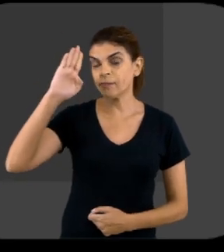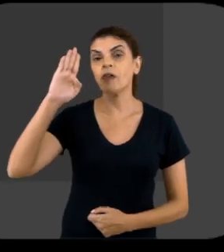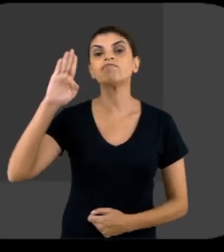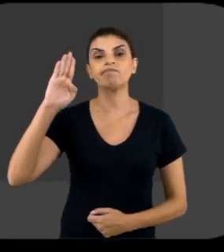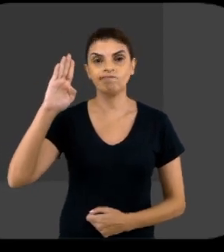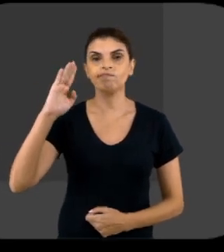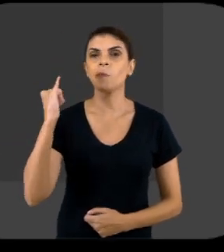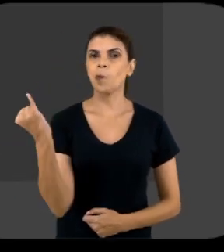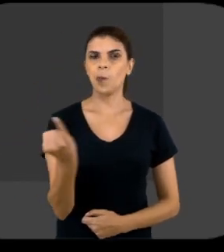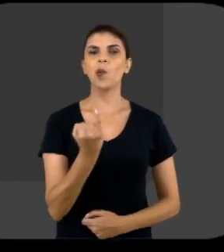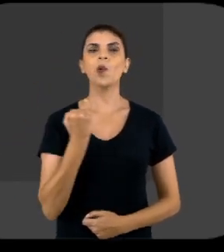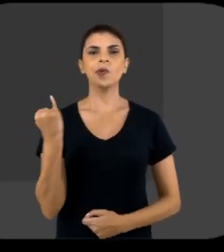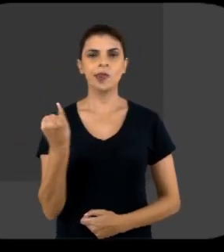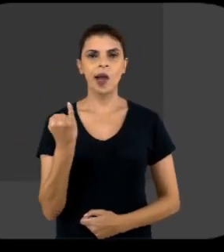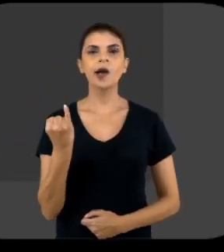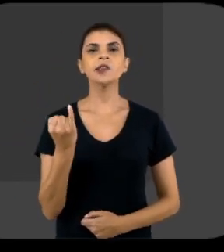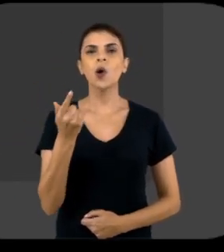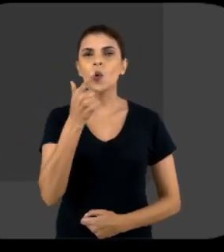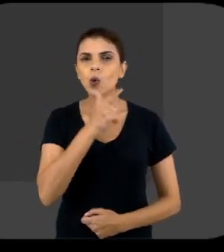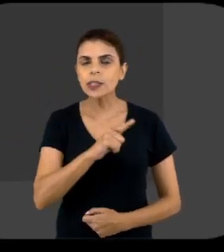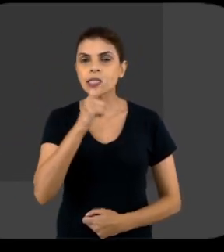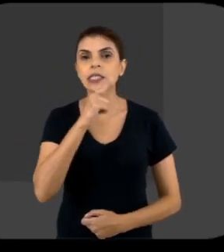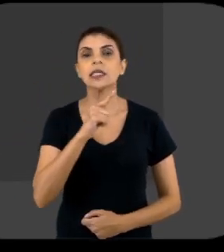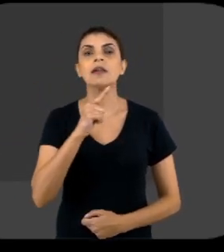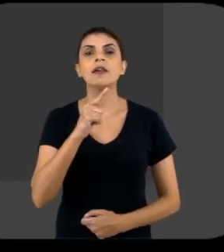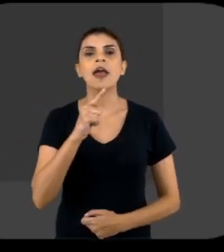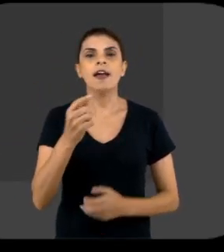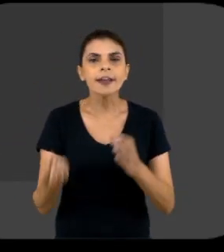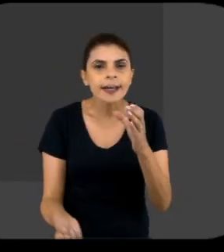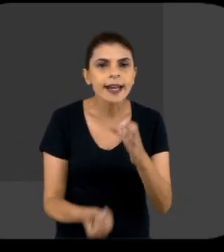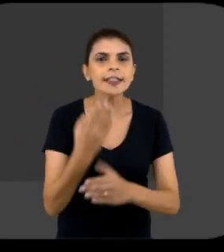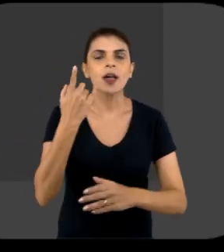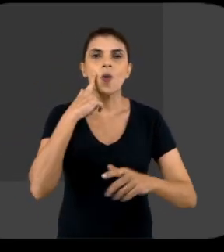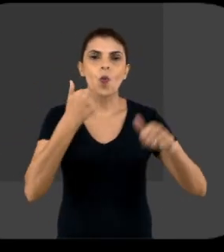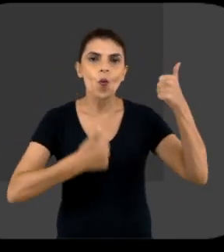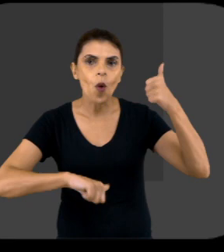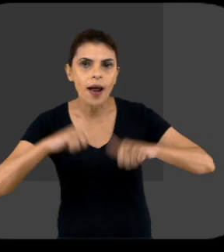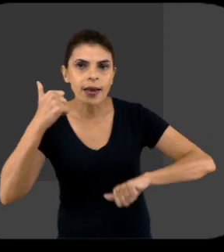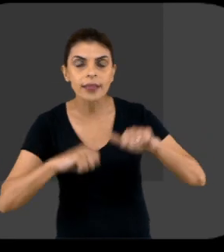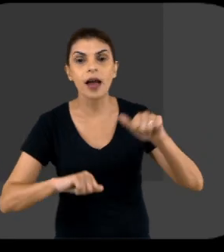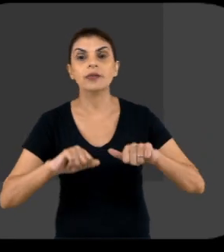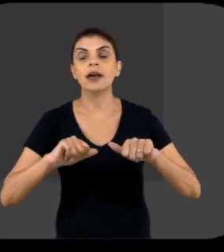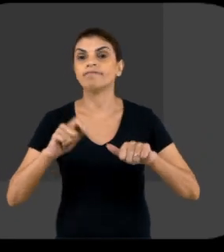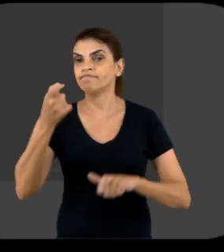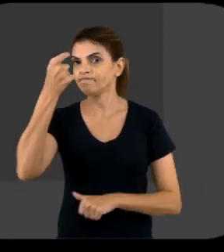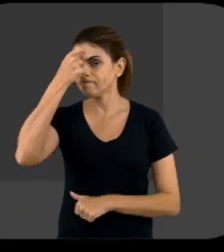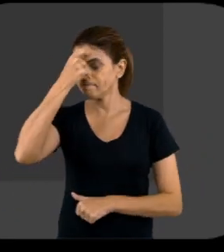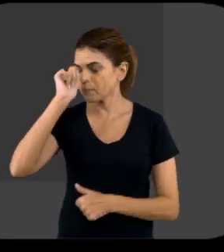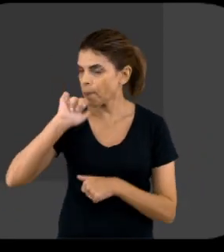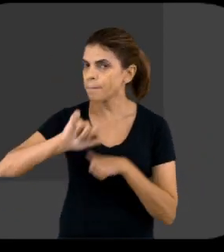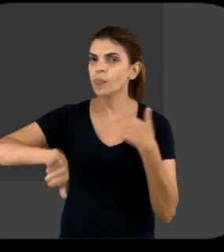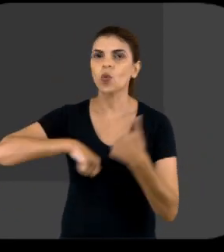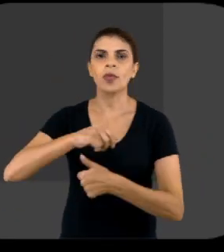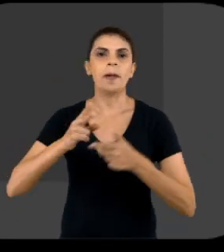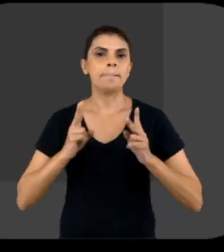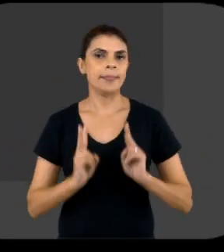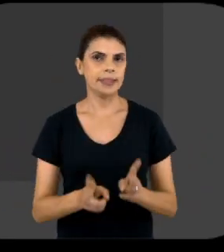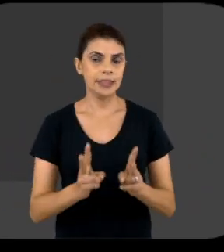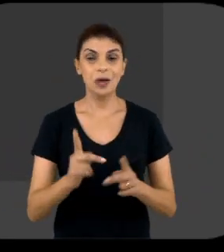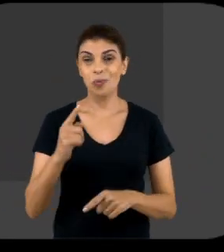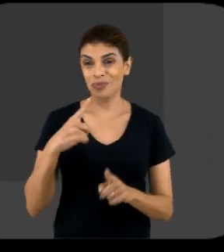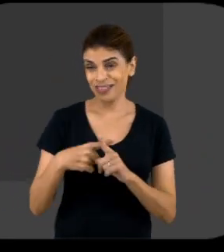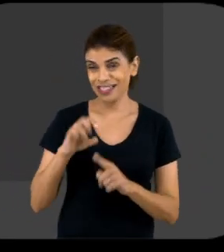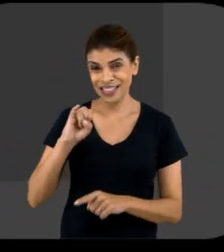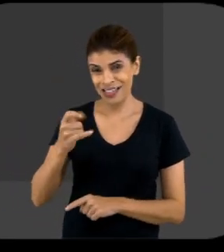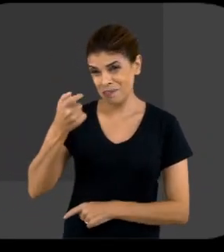Os pilares mentais que sustentam a implementação do sistema da qualidade é a mudança da mentalidade,